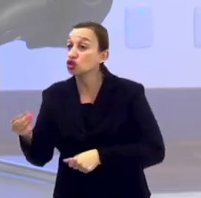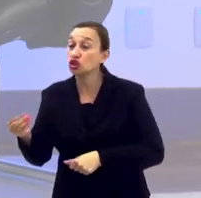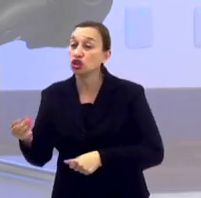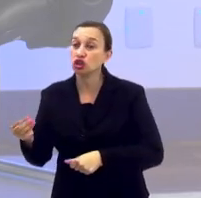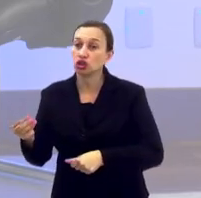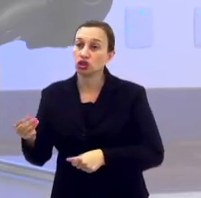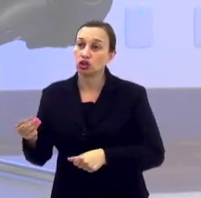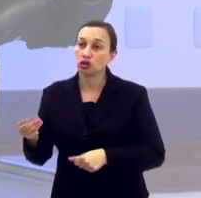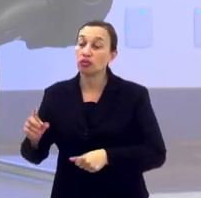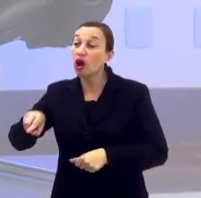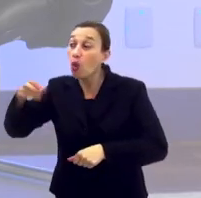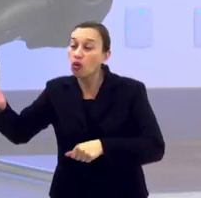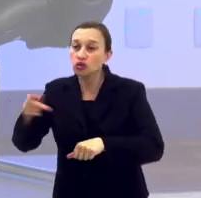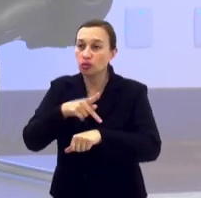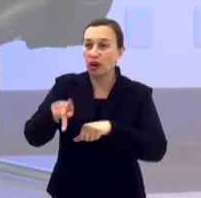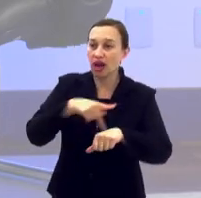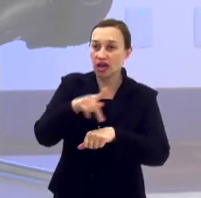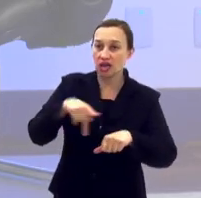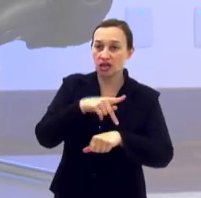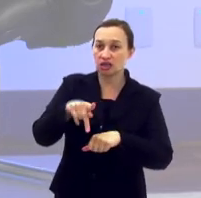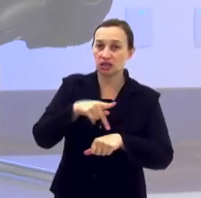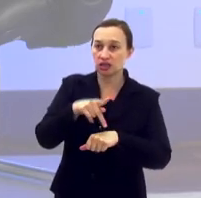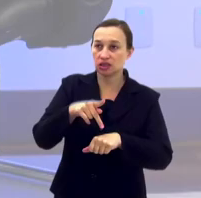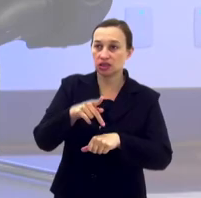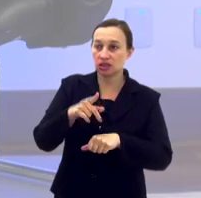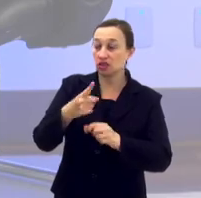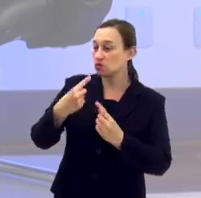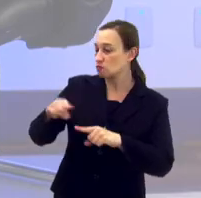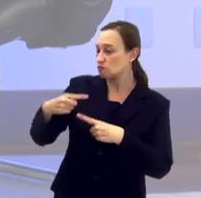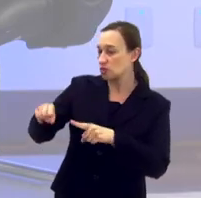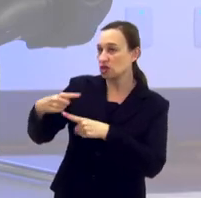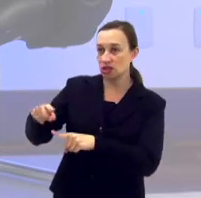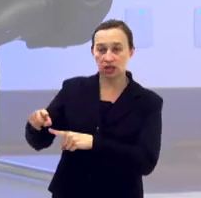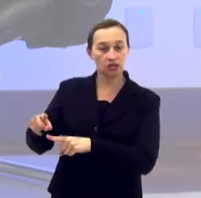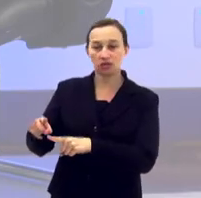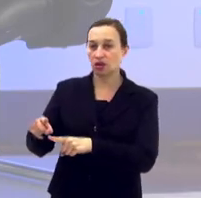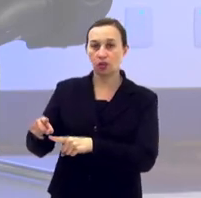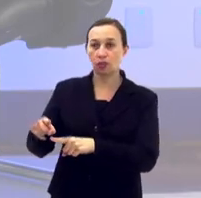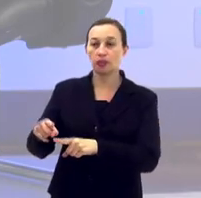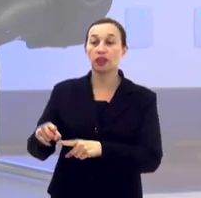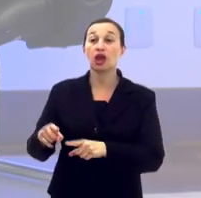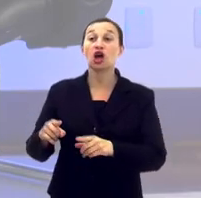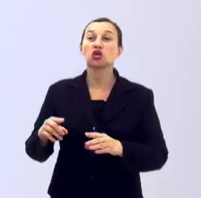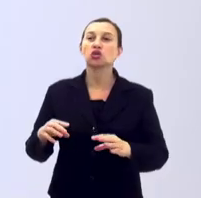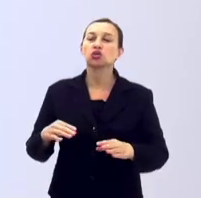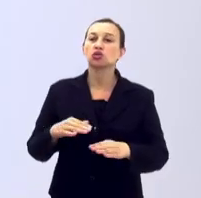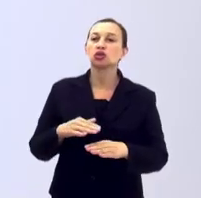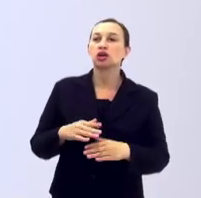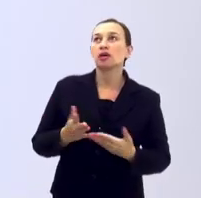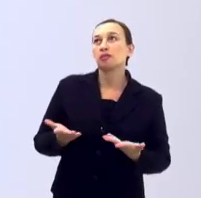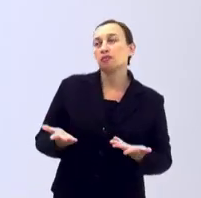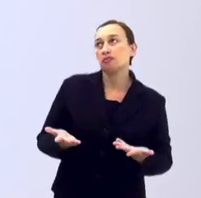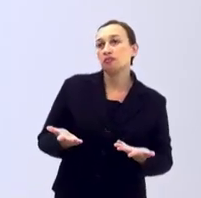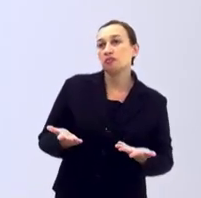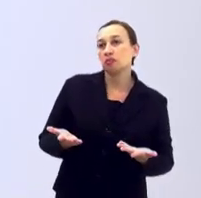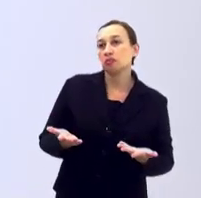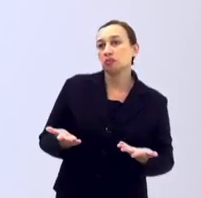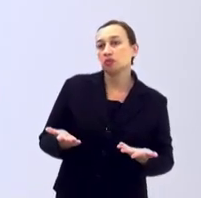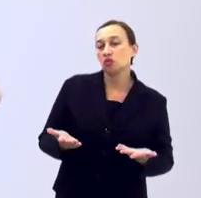saída, de alguma forma, para um país onde eles não fossem caçados e exterminados.